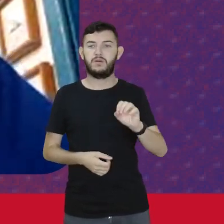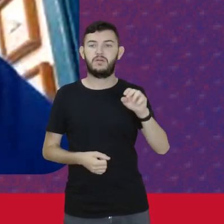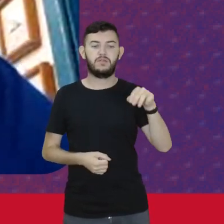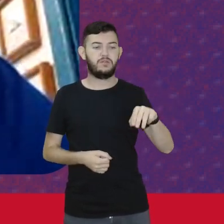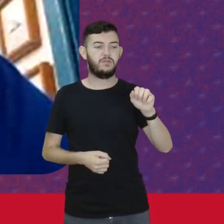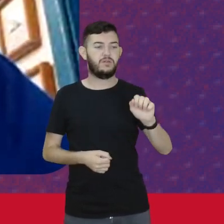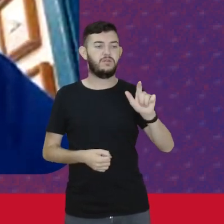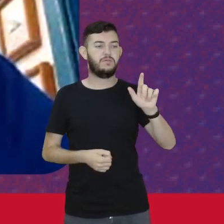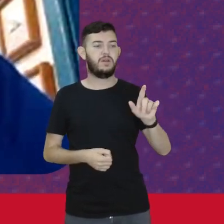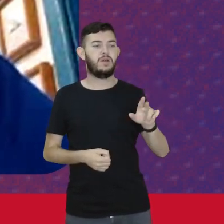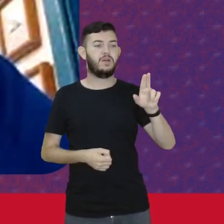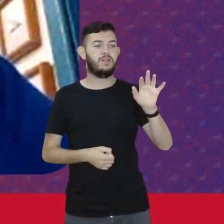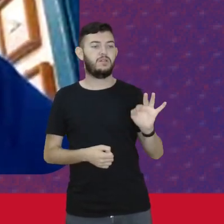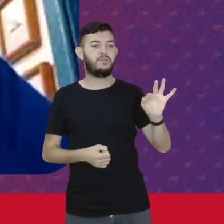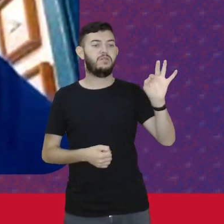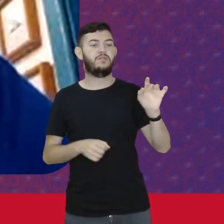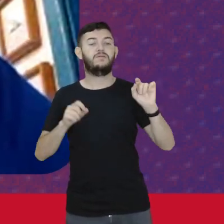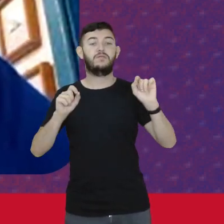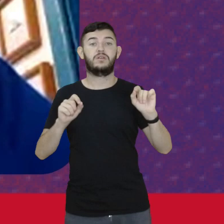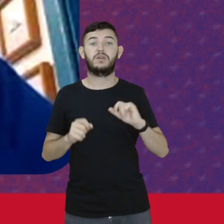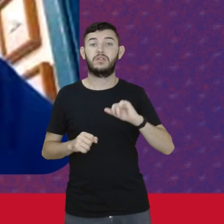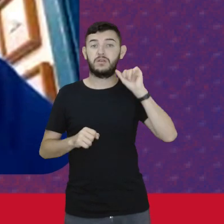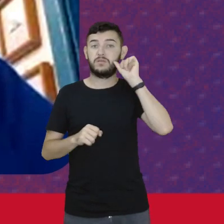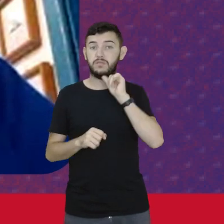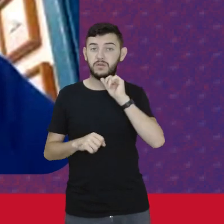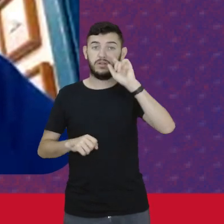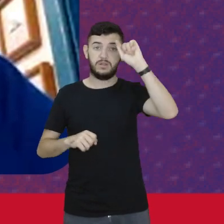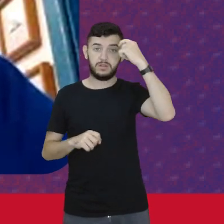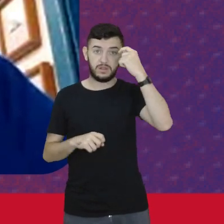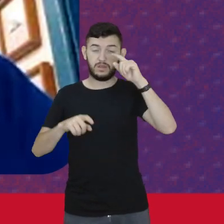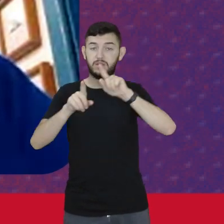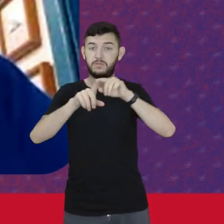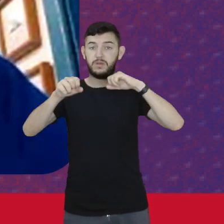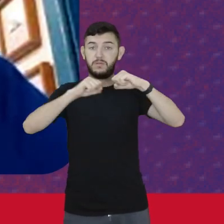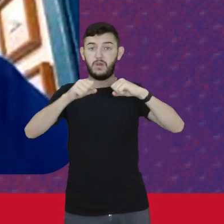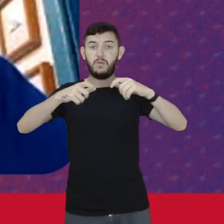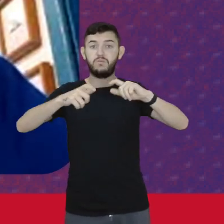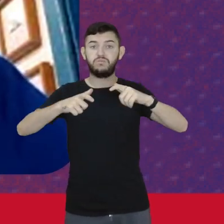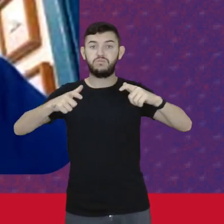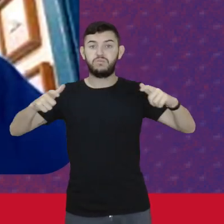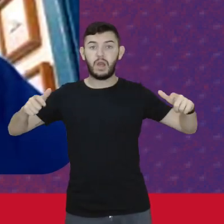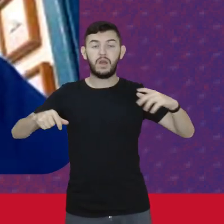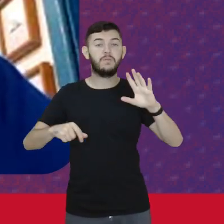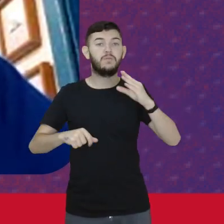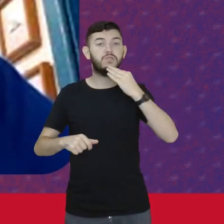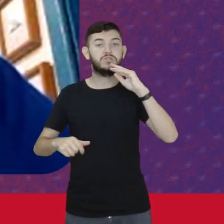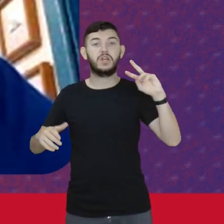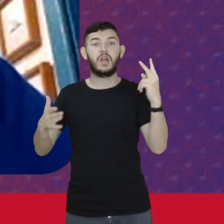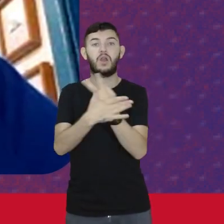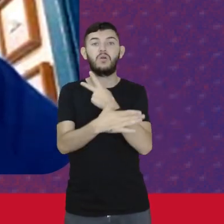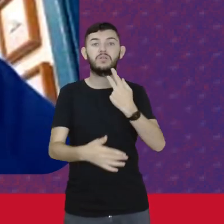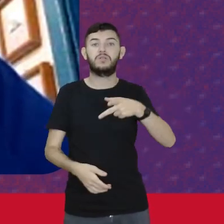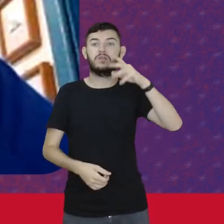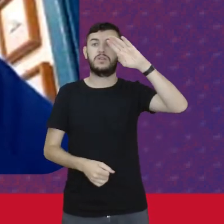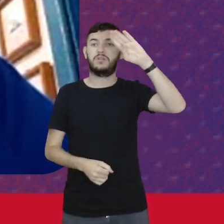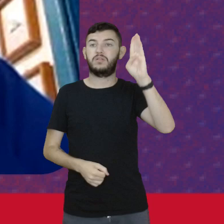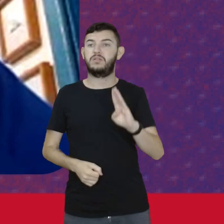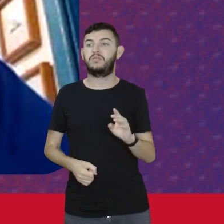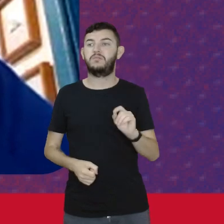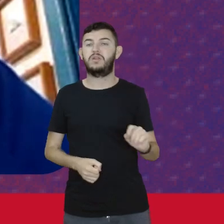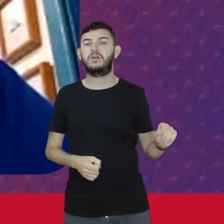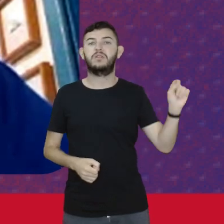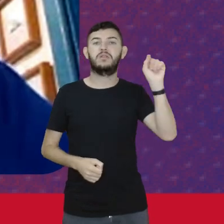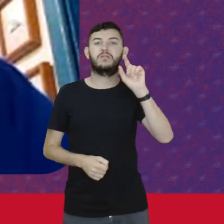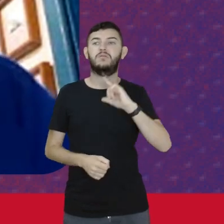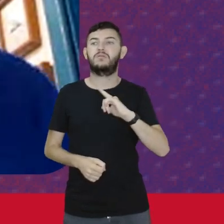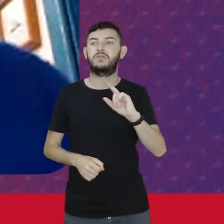crescendo essas negras, esses movimentos, podia acontecer do Brasil um dia ter um presidente negro. Olha só